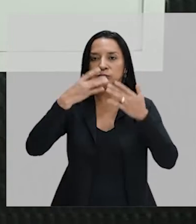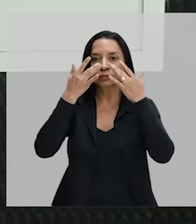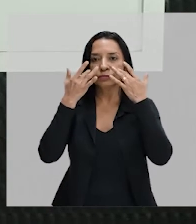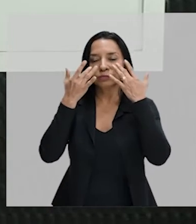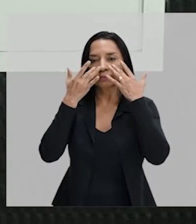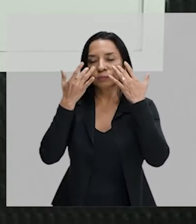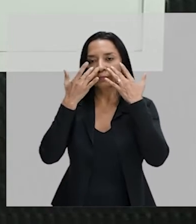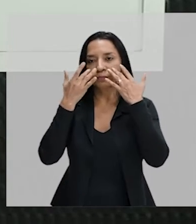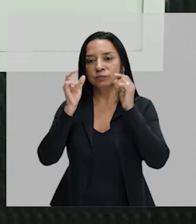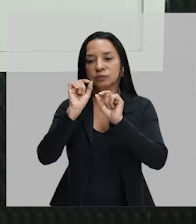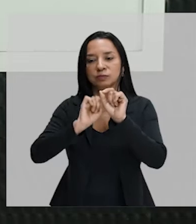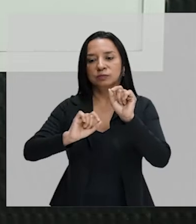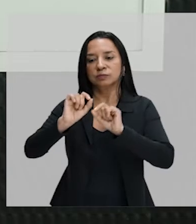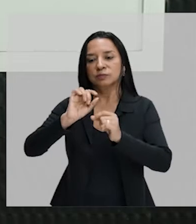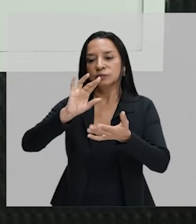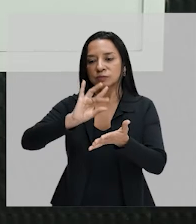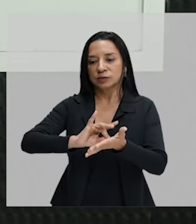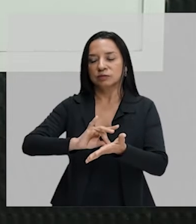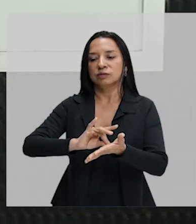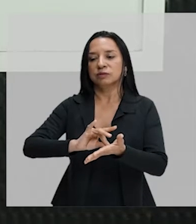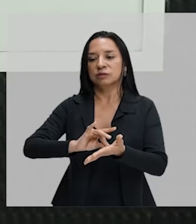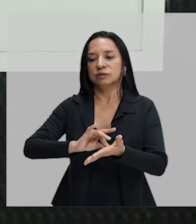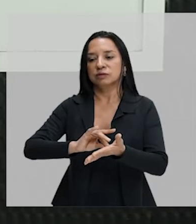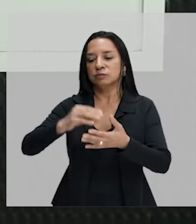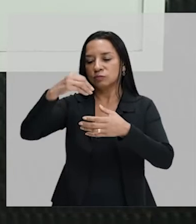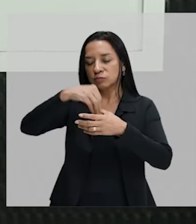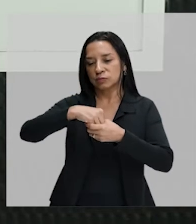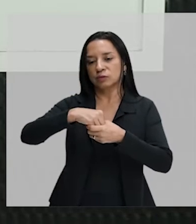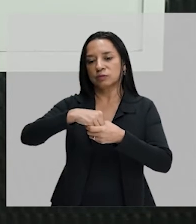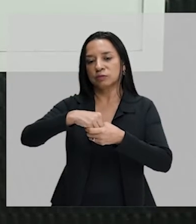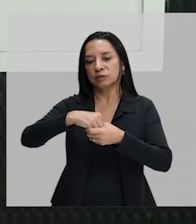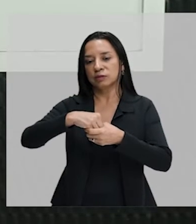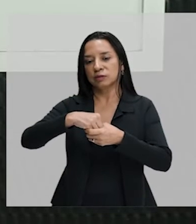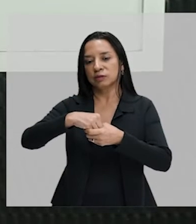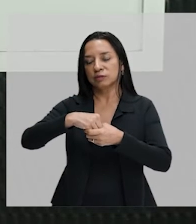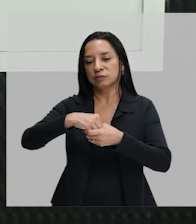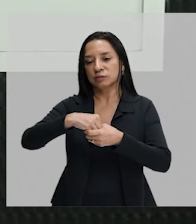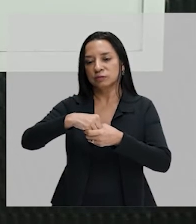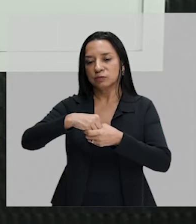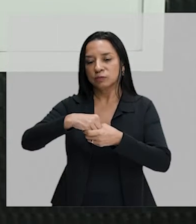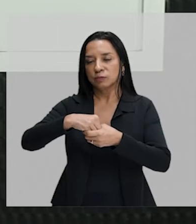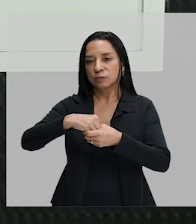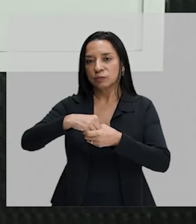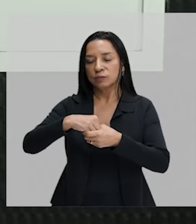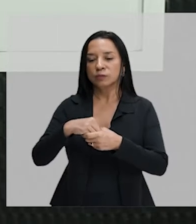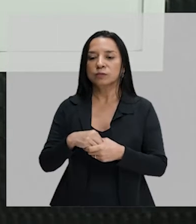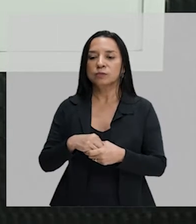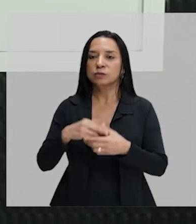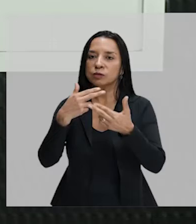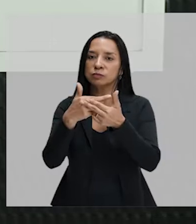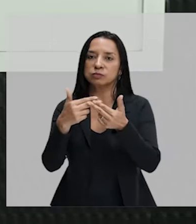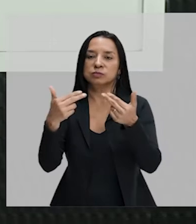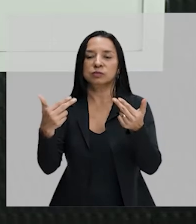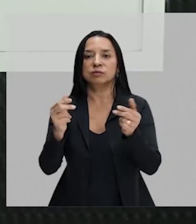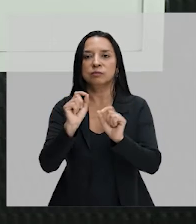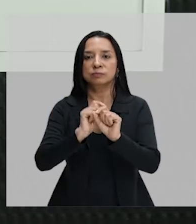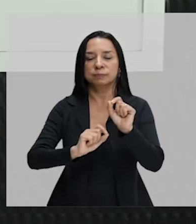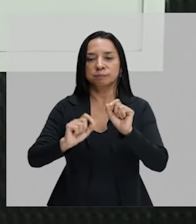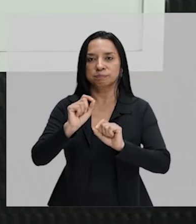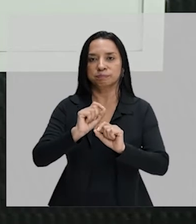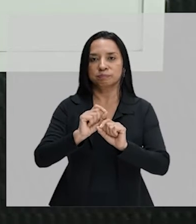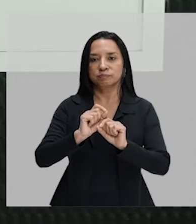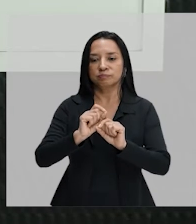e ela, na verdade, traz dentro dela, suscita a partir dela estes elementos que